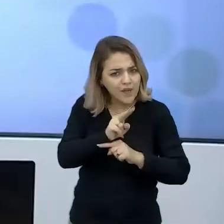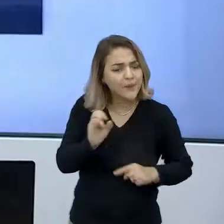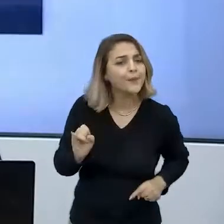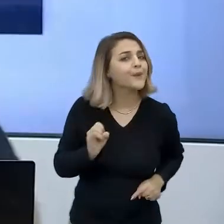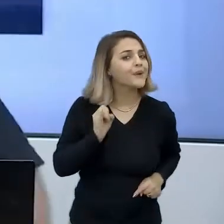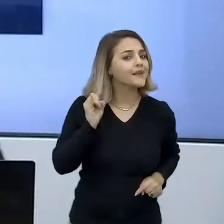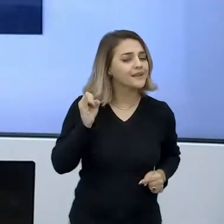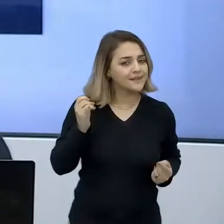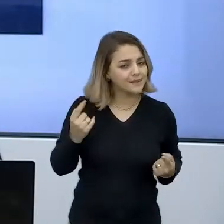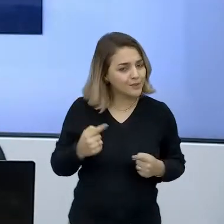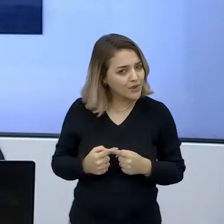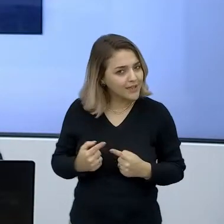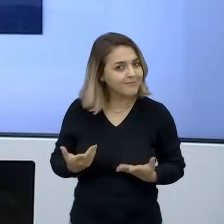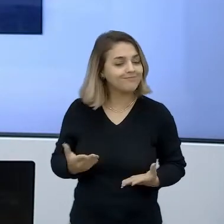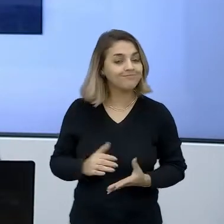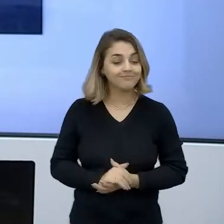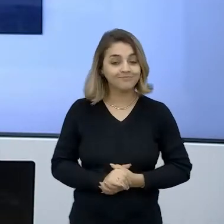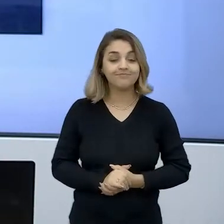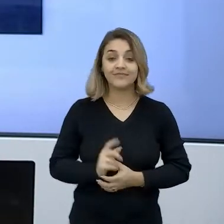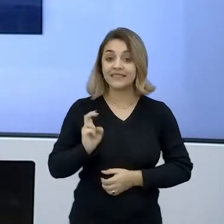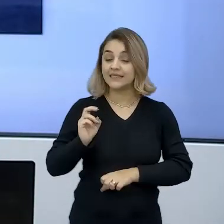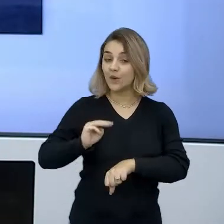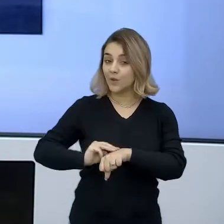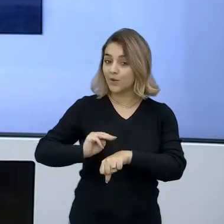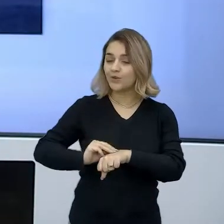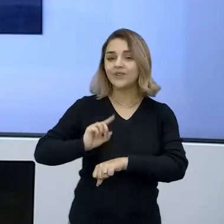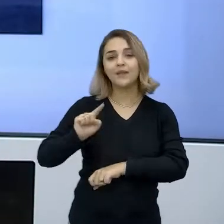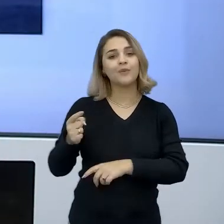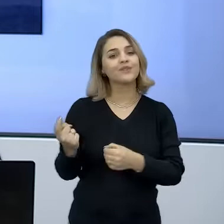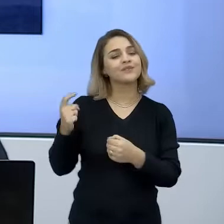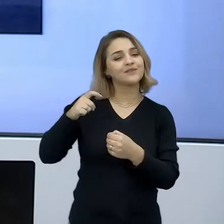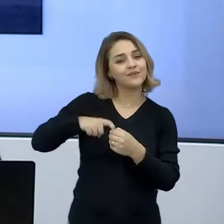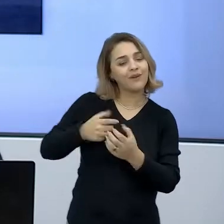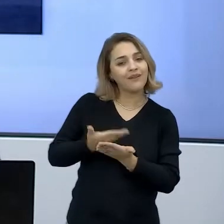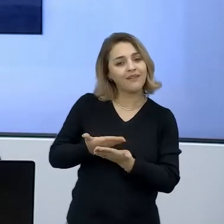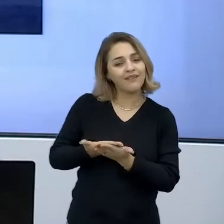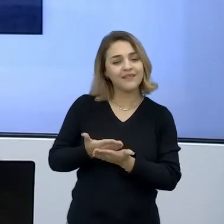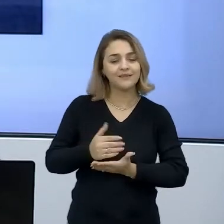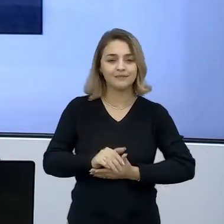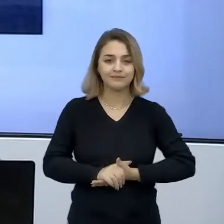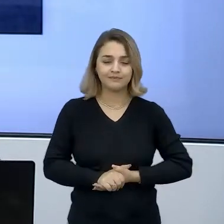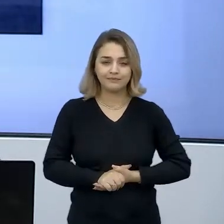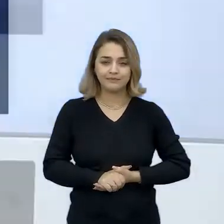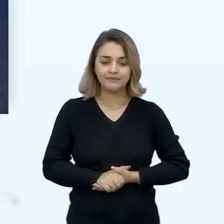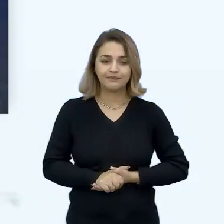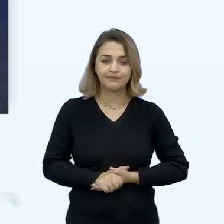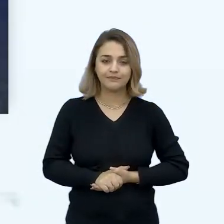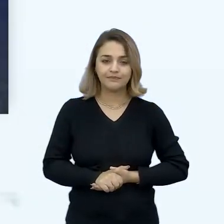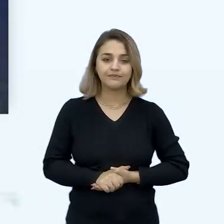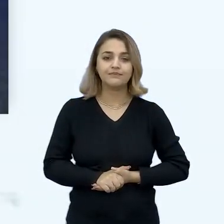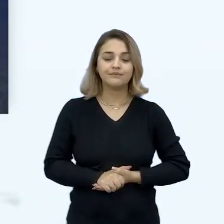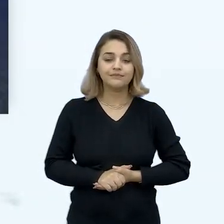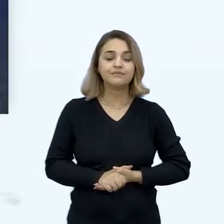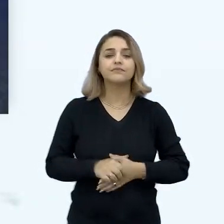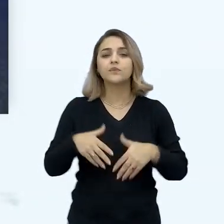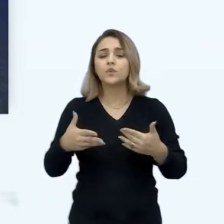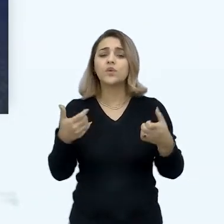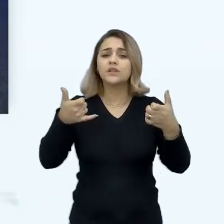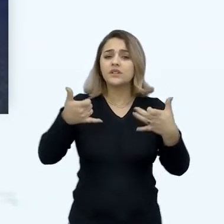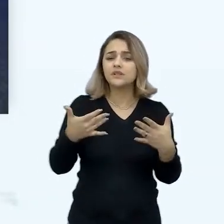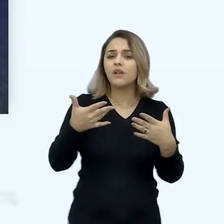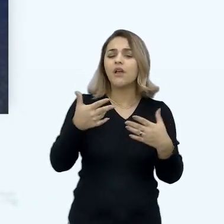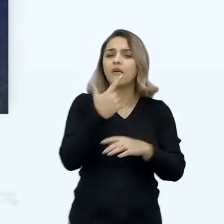aí, ó, 5 minutos e pouco, e aí nós retornamos aí para a nossa aula. Quando a gente fala em